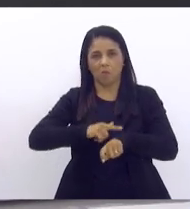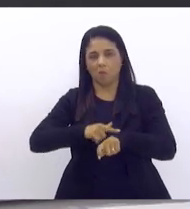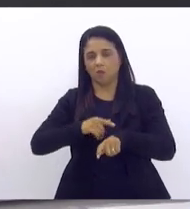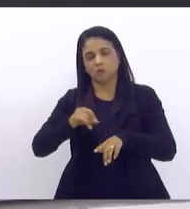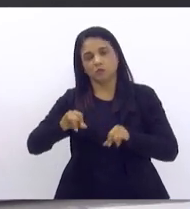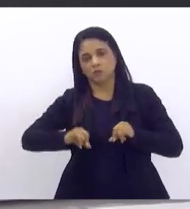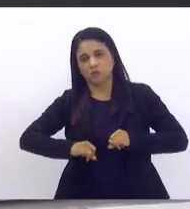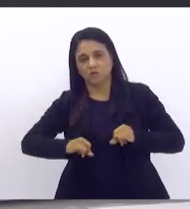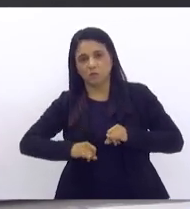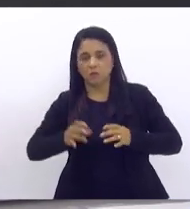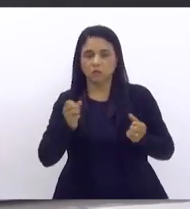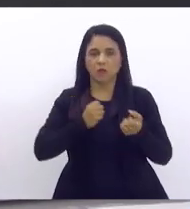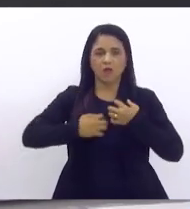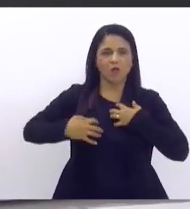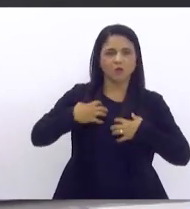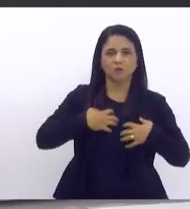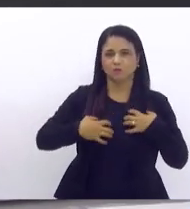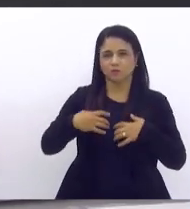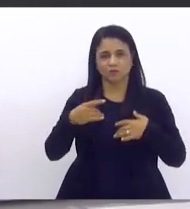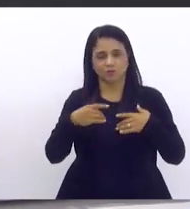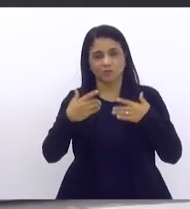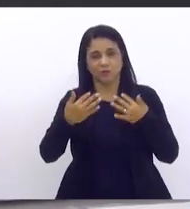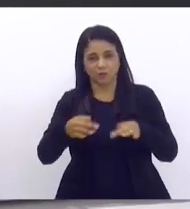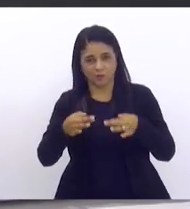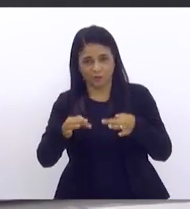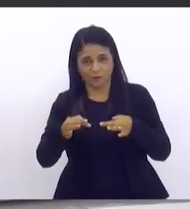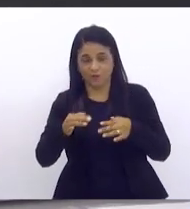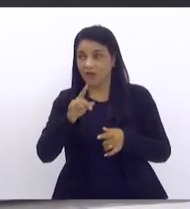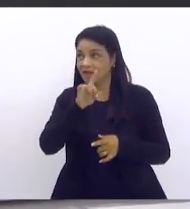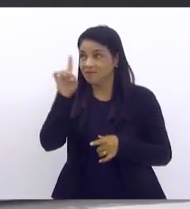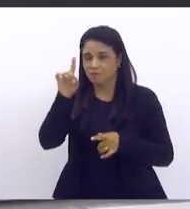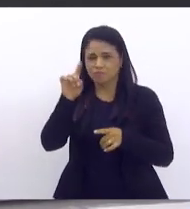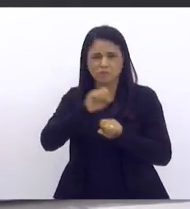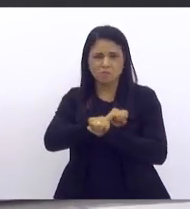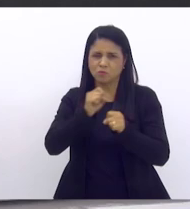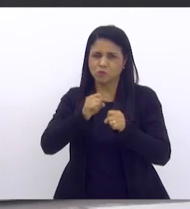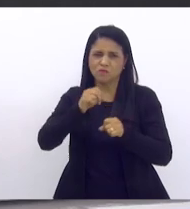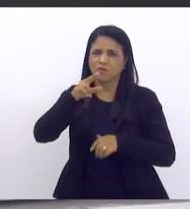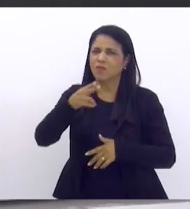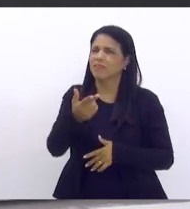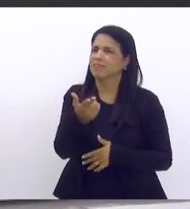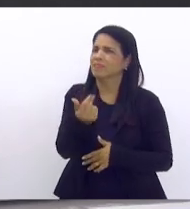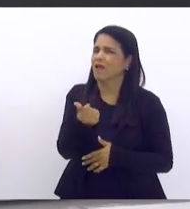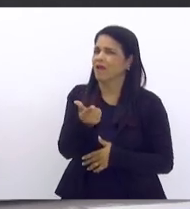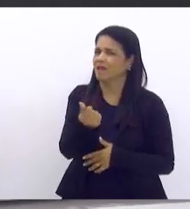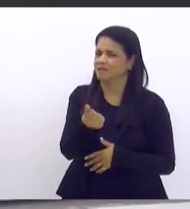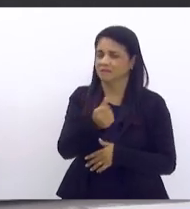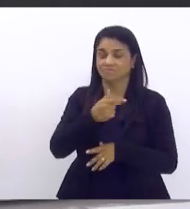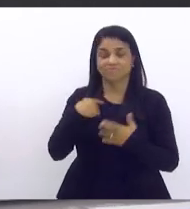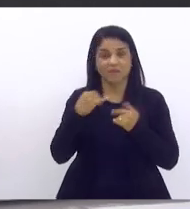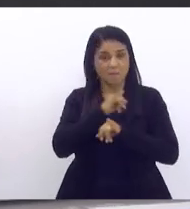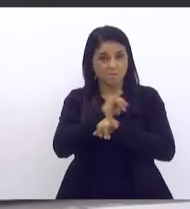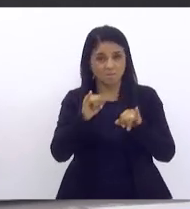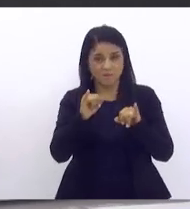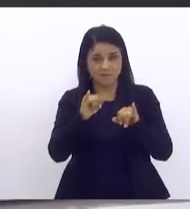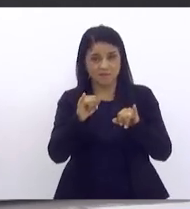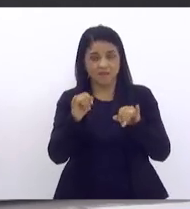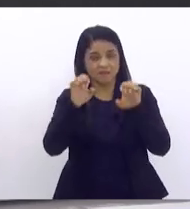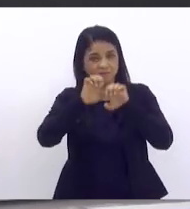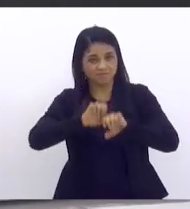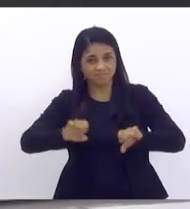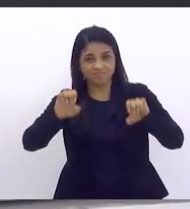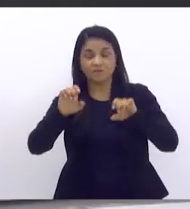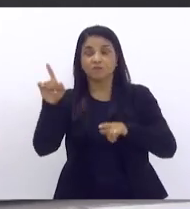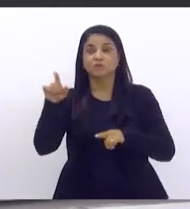sofrimento, angústia e dor. A Deus nada é impossível. A mensagem que eu trago para vocês, do nosso